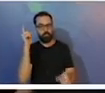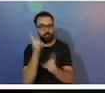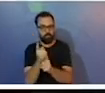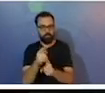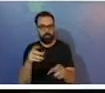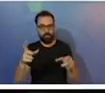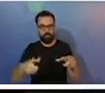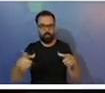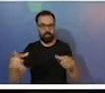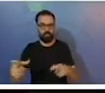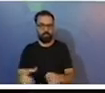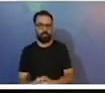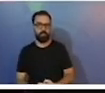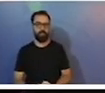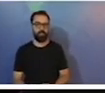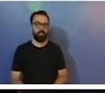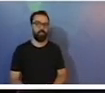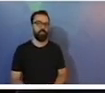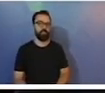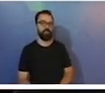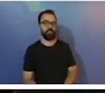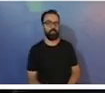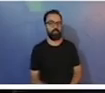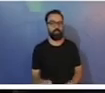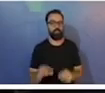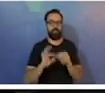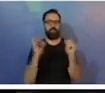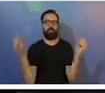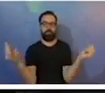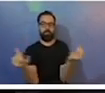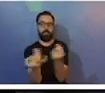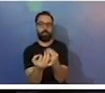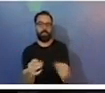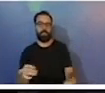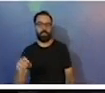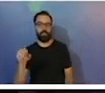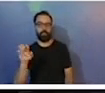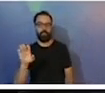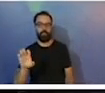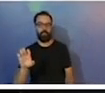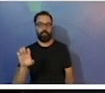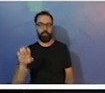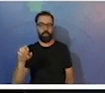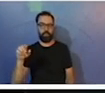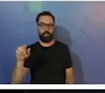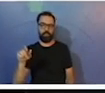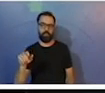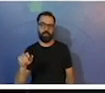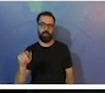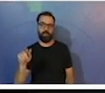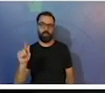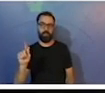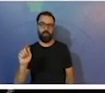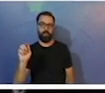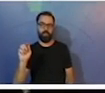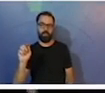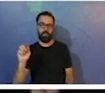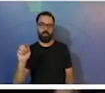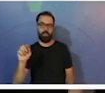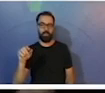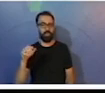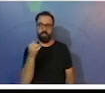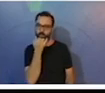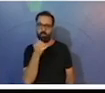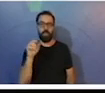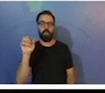nos mapas. Correto. O Equador é a linha imaginária que divide o globo em hemisfério norte e